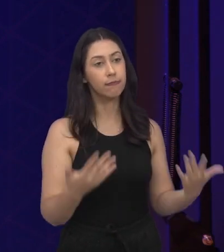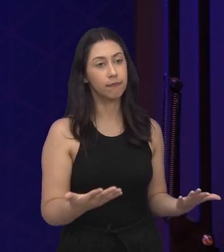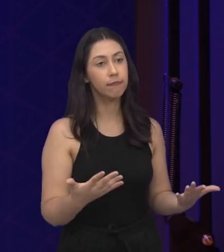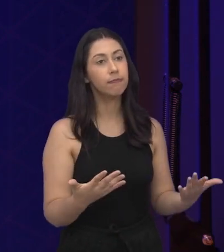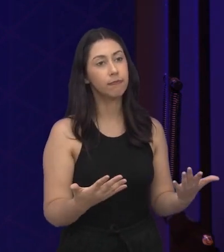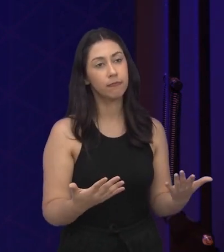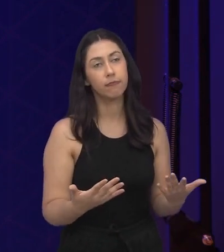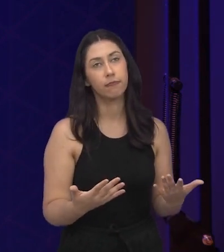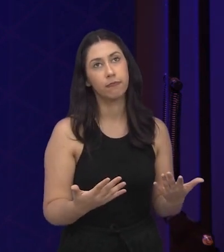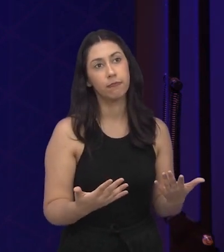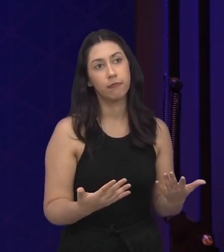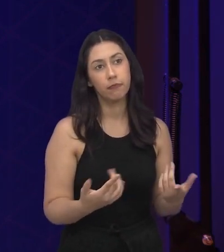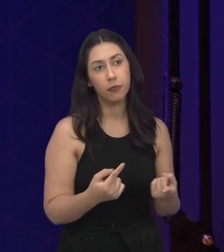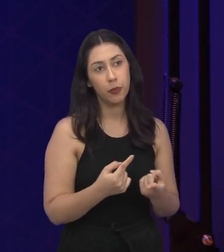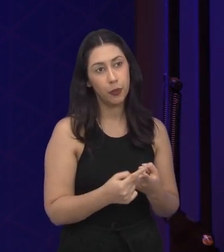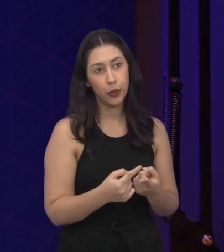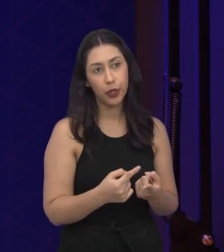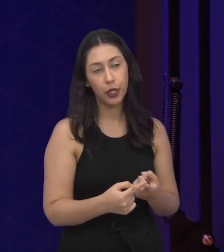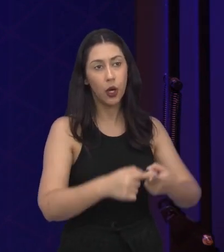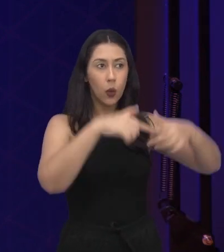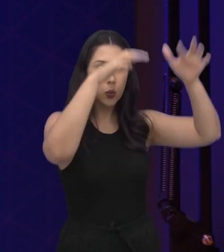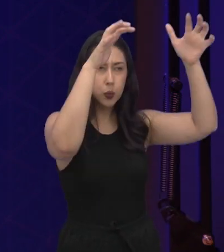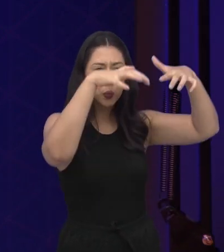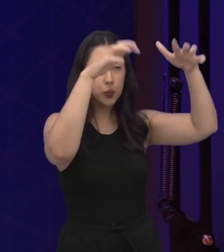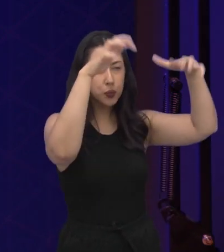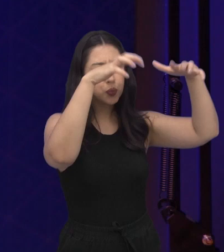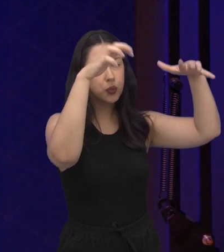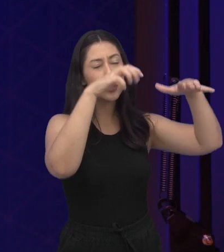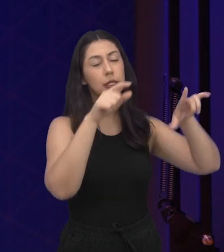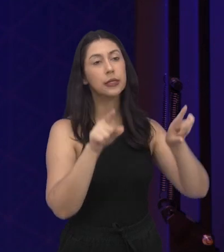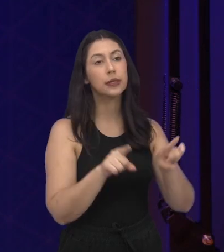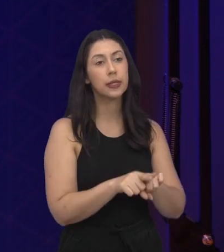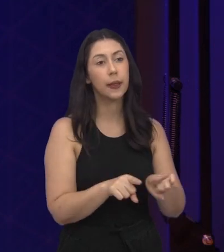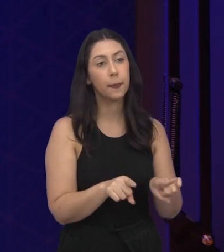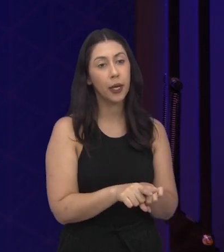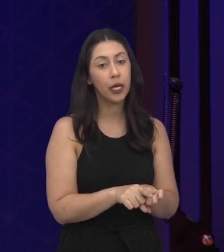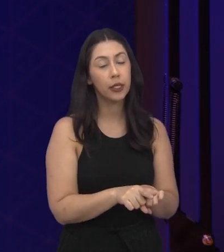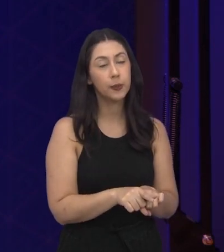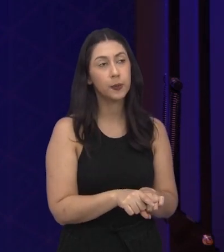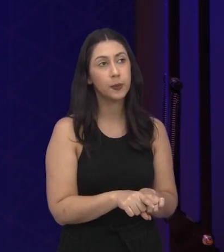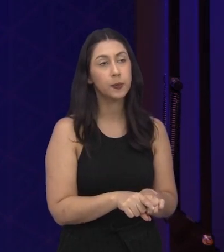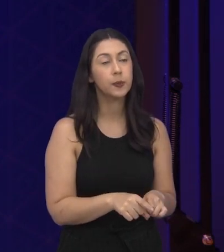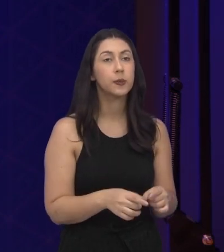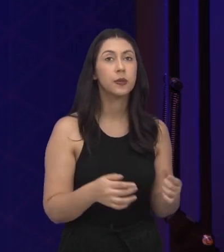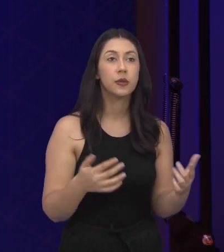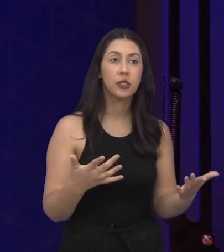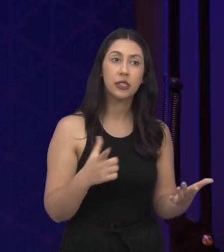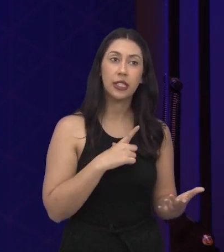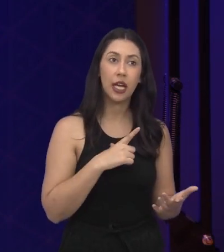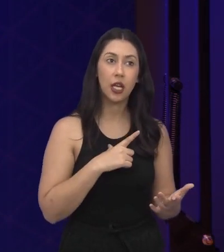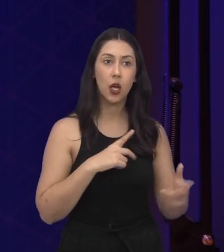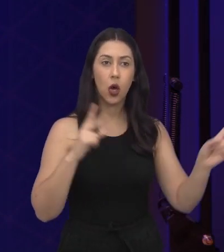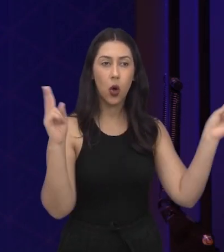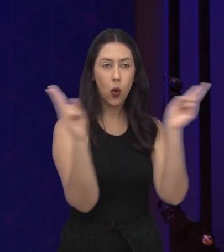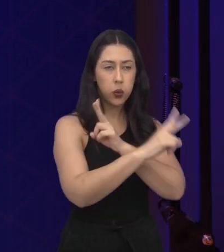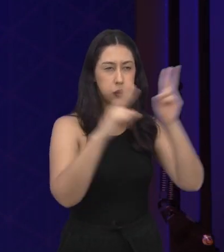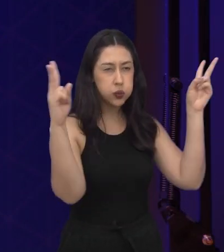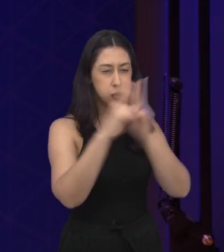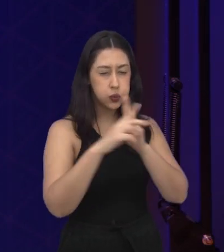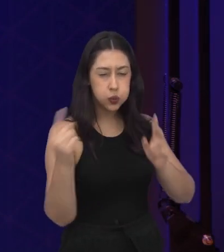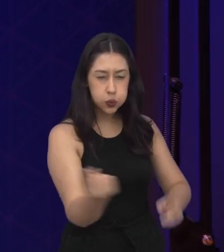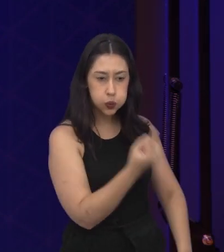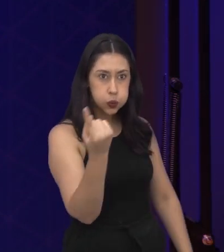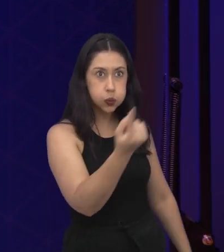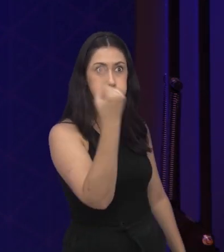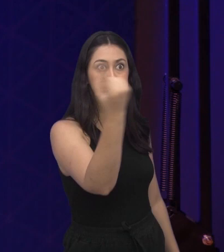inundações, né, que são provocadas pelo aumento das chuvas. A gente também tem recorrência de fenômenos como